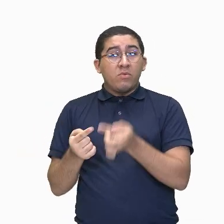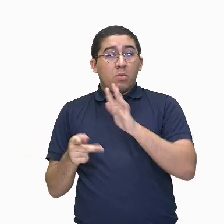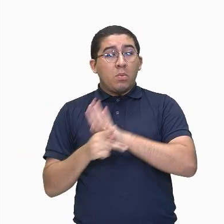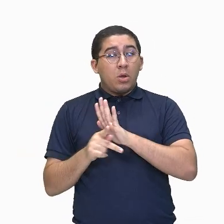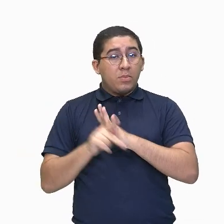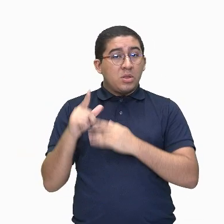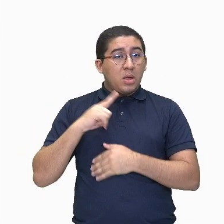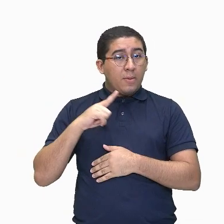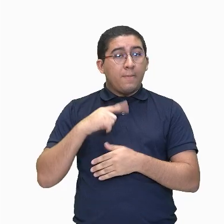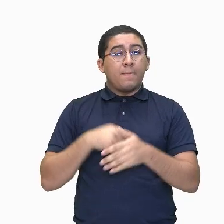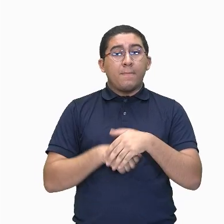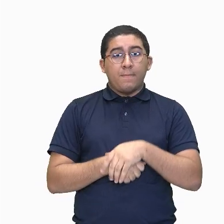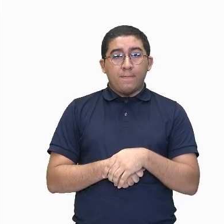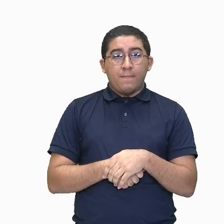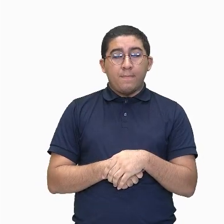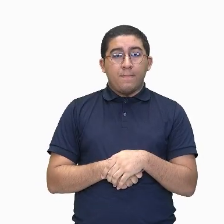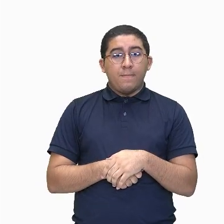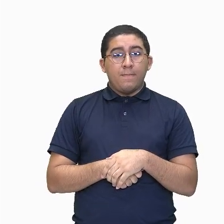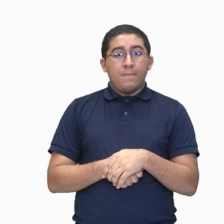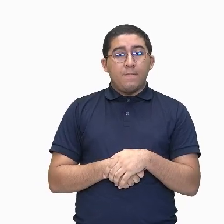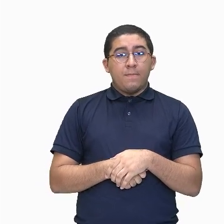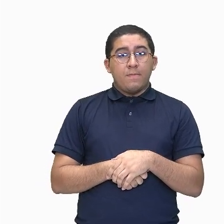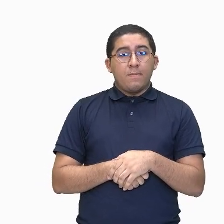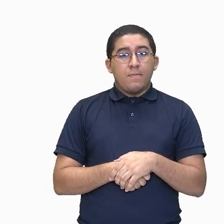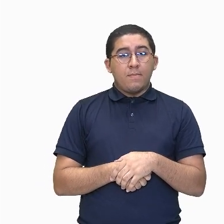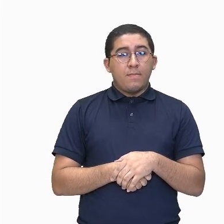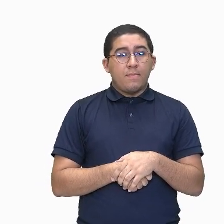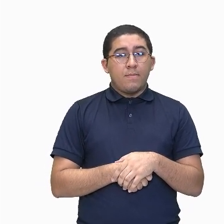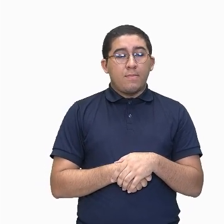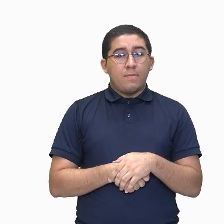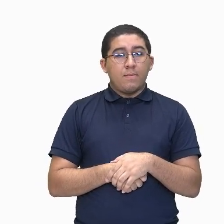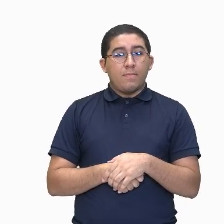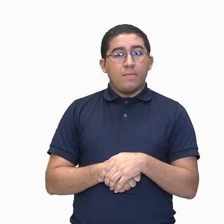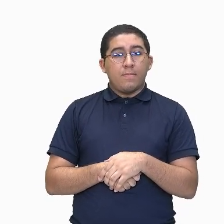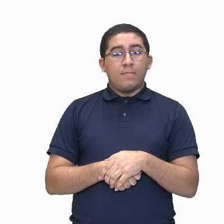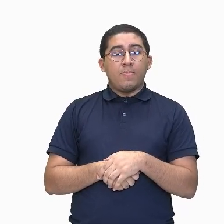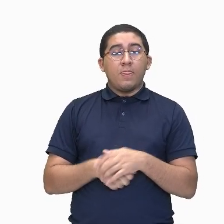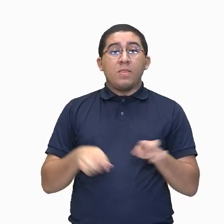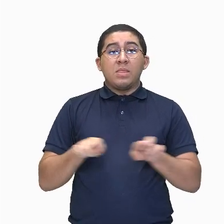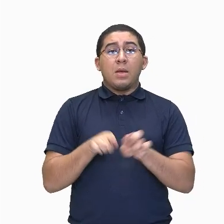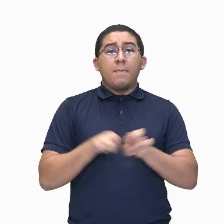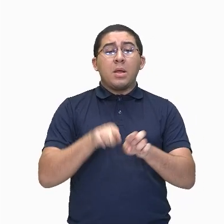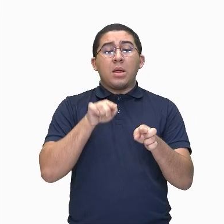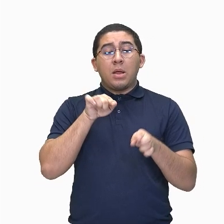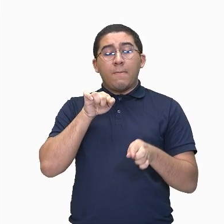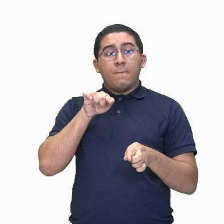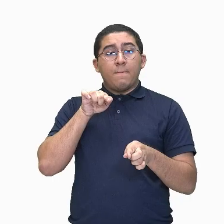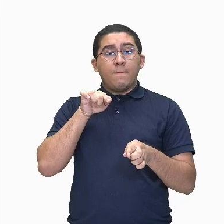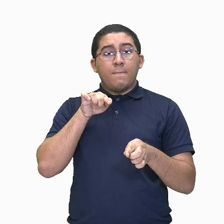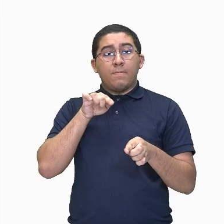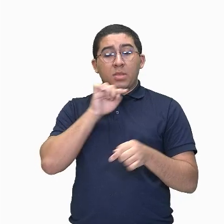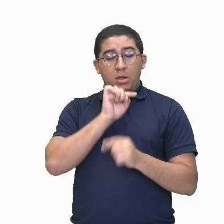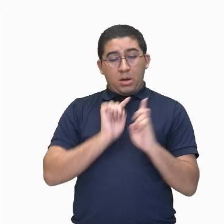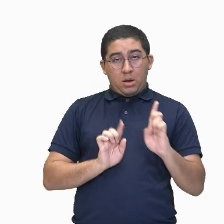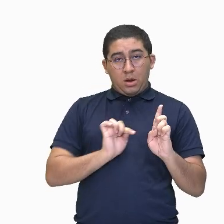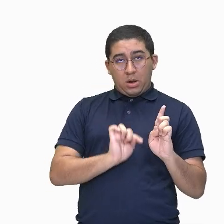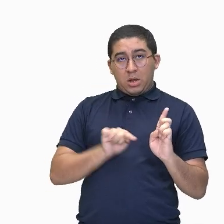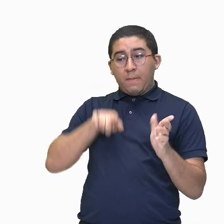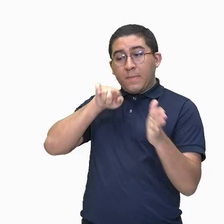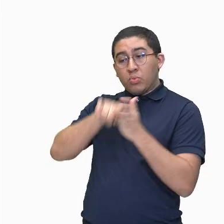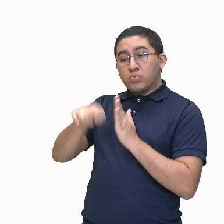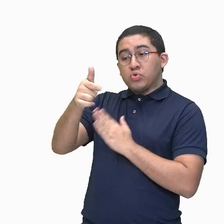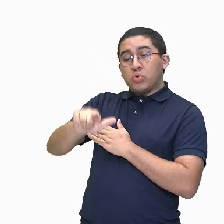ele enfrenta. E logo o entrevistador pergunta novamente: o que o senhor pesca com mais frequência aqui no